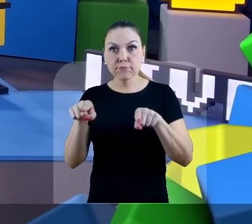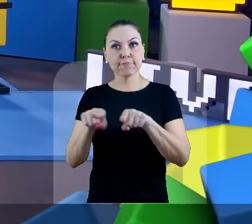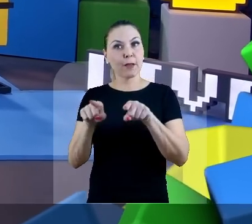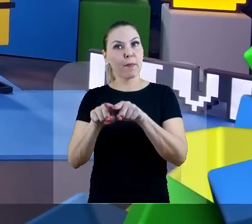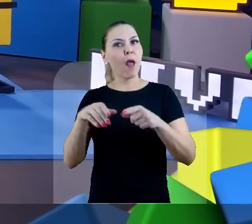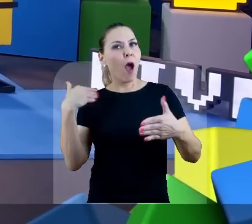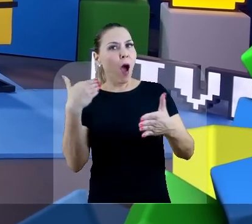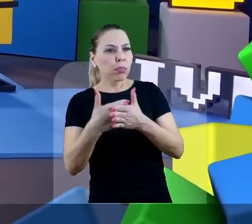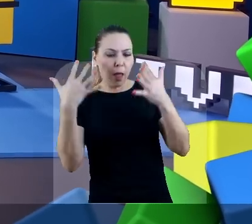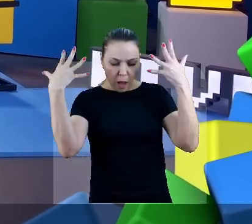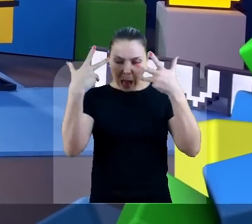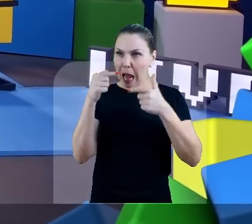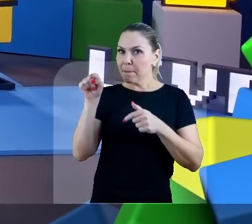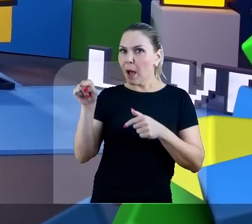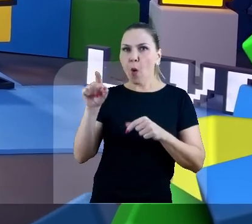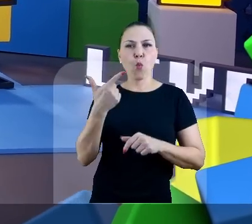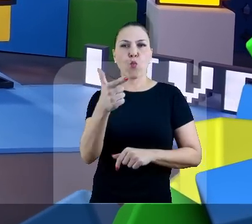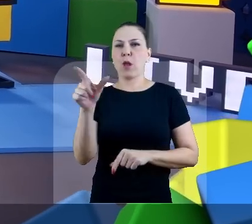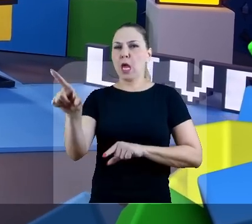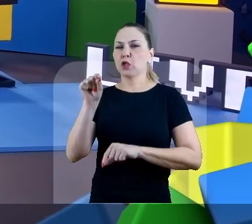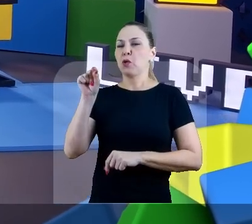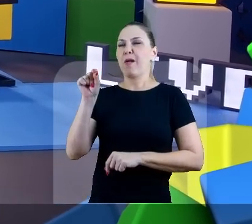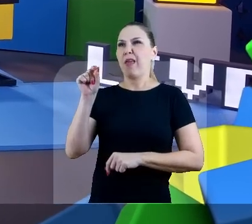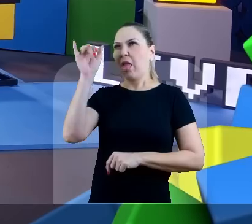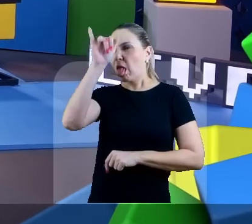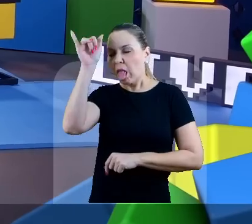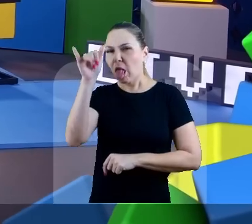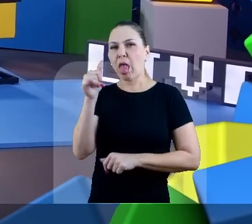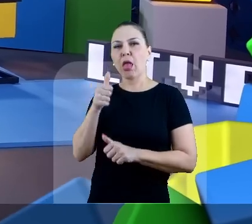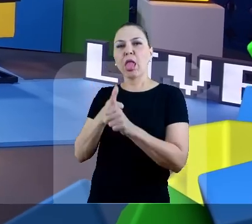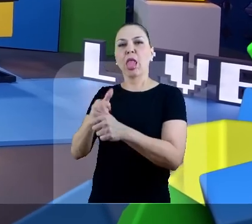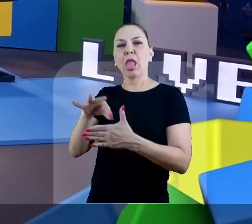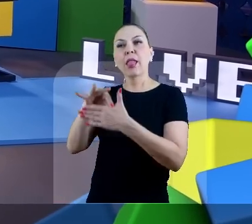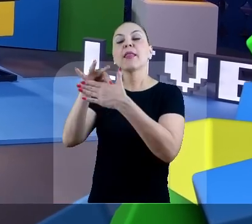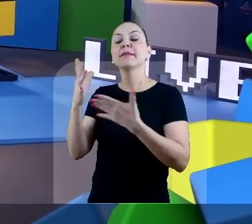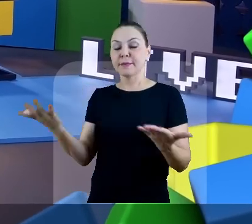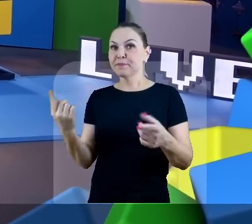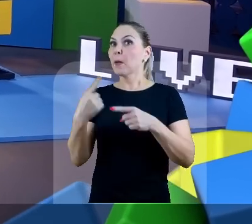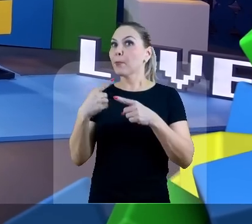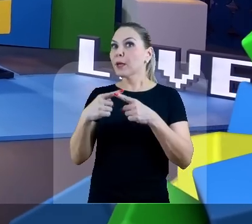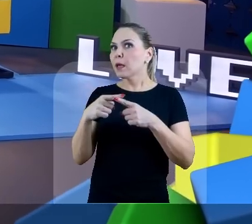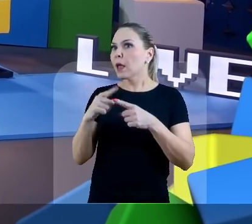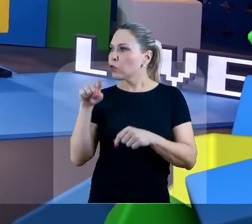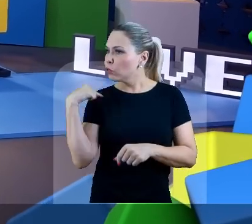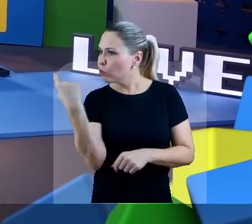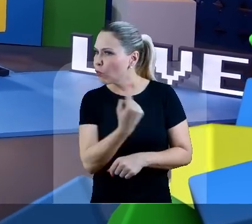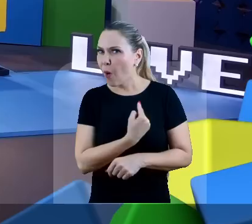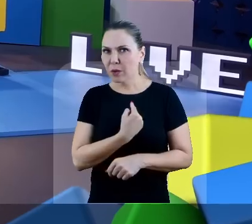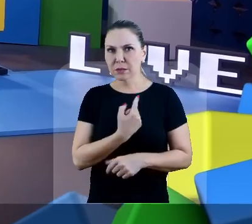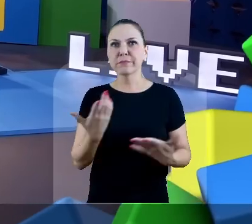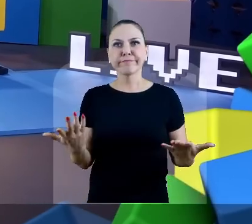até os animais não escolhem um idiota para conduzi-lo. Né? Porque nós aqui